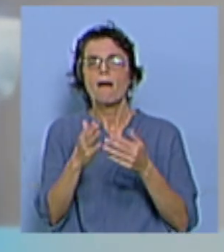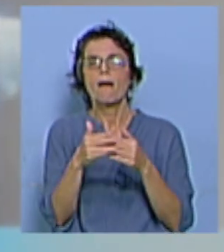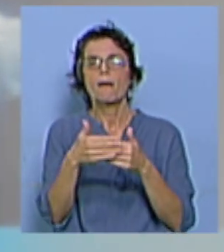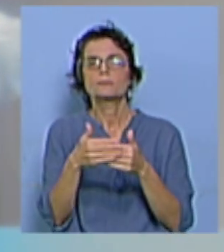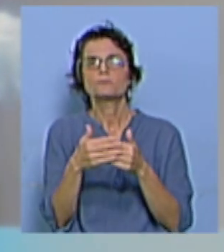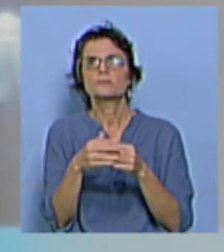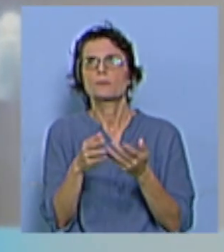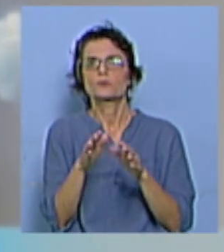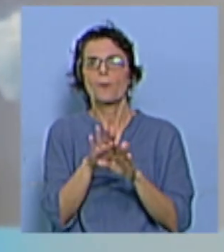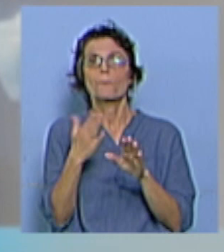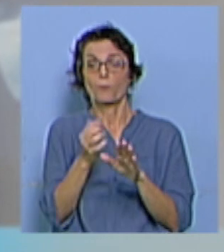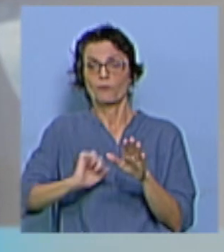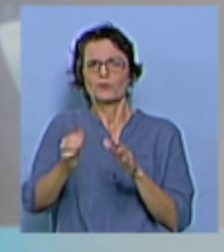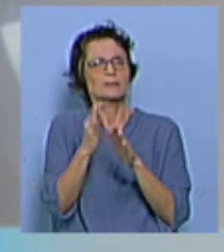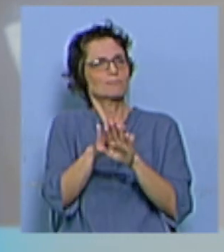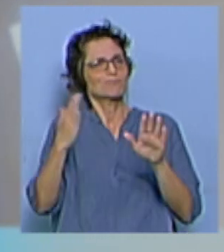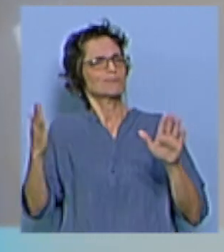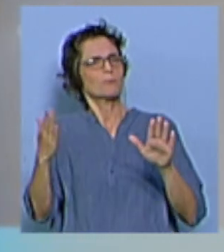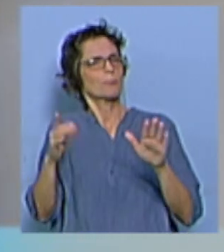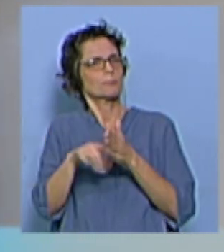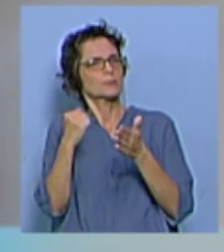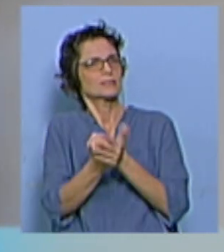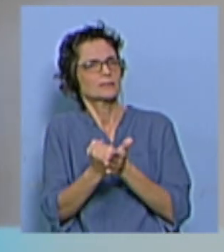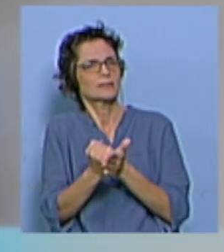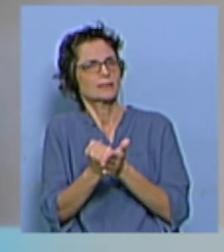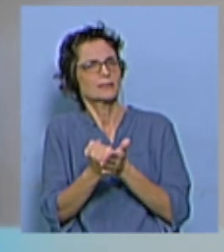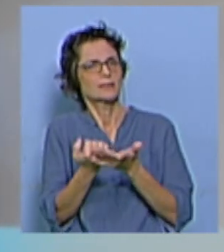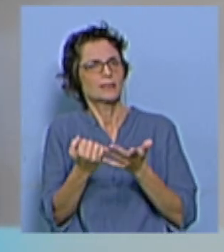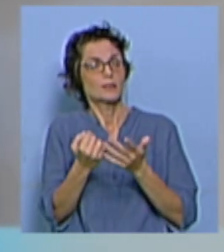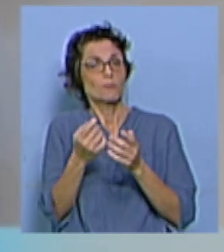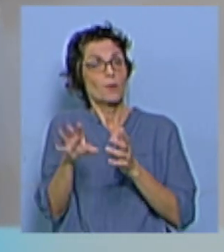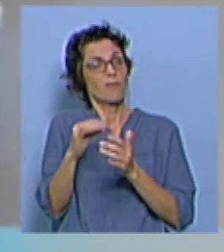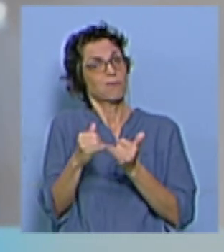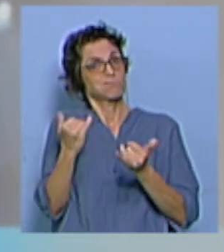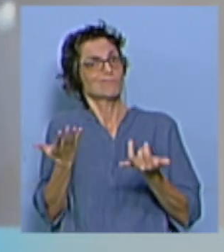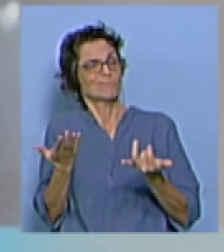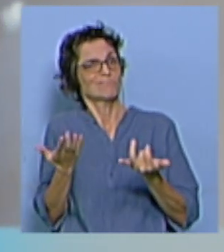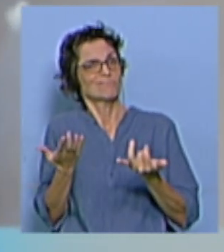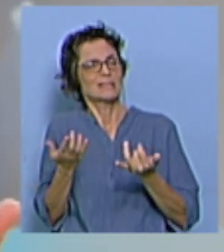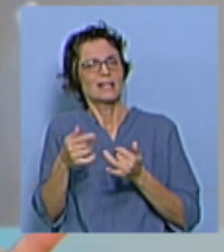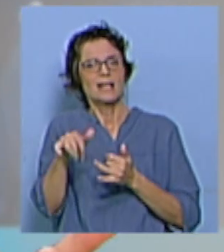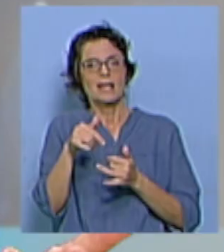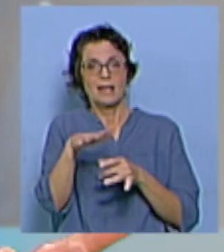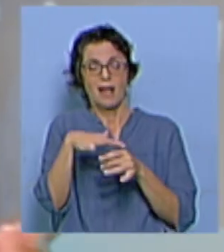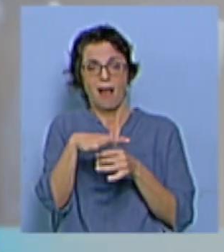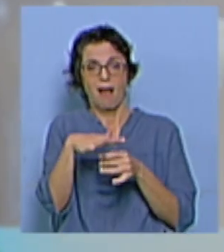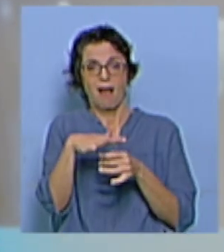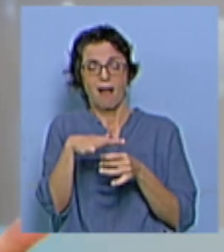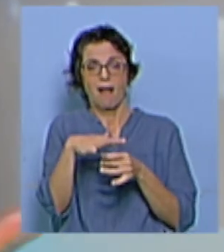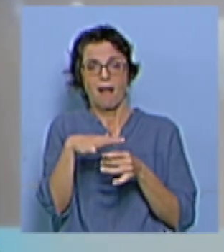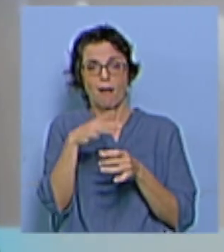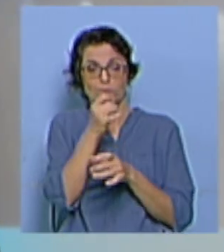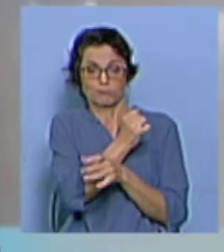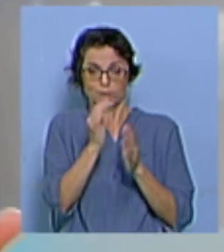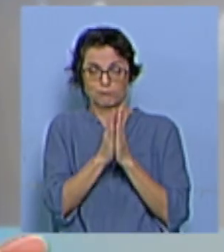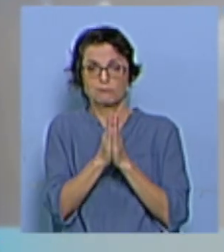não estamos aqui. Não, nós continuamos. A paróquia teve muito essa iniciativa, mas de facto depois também muitas